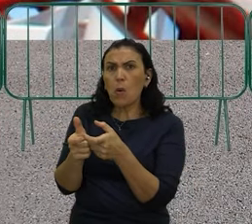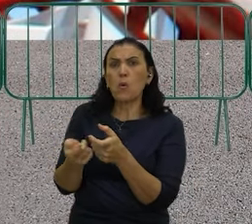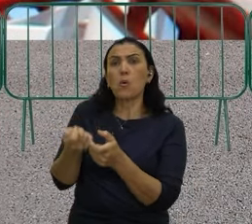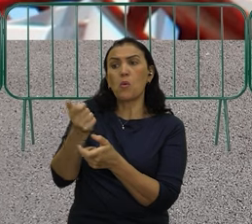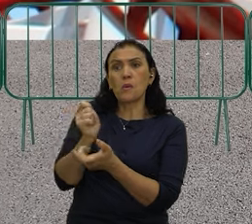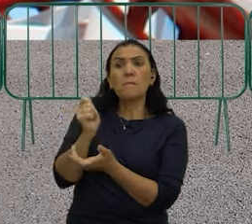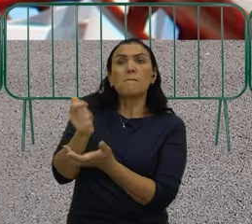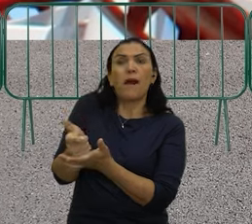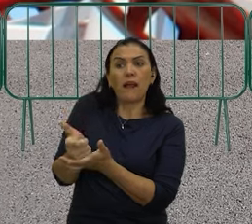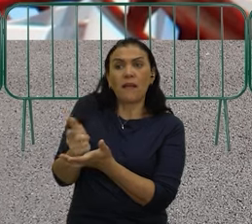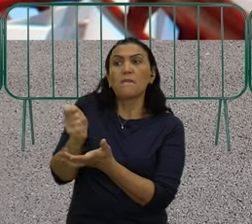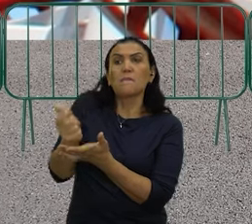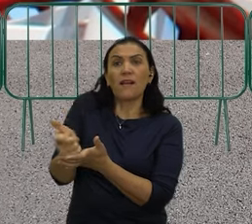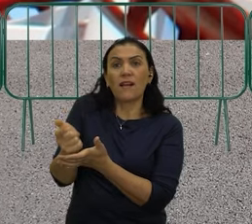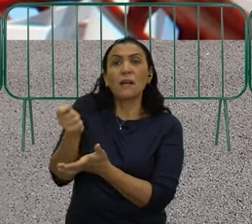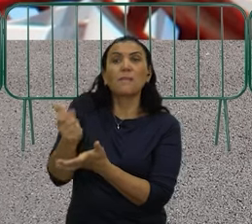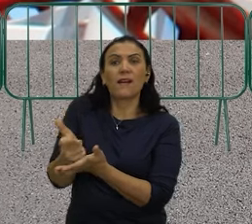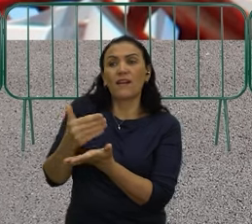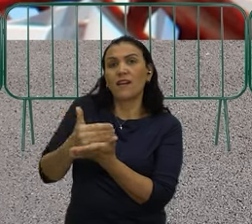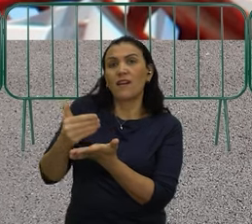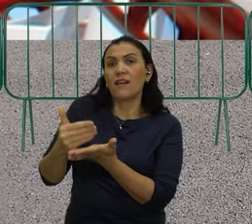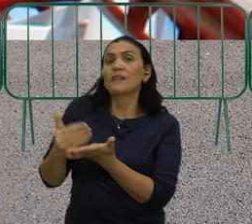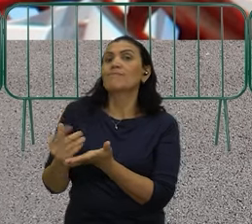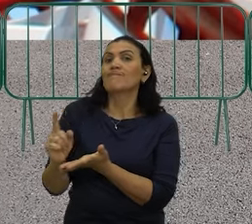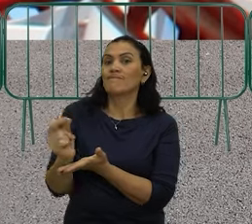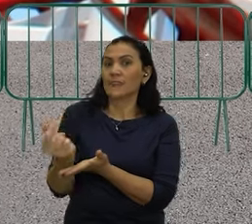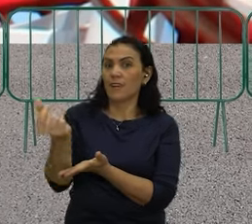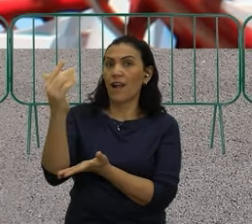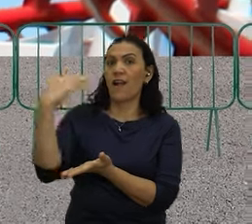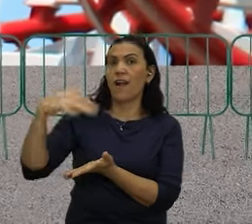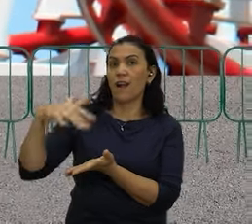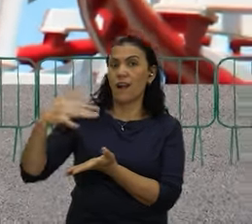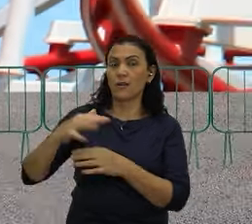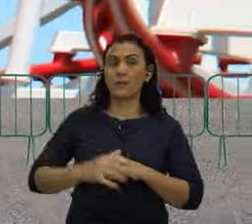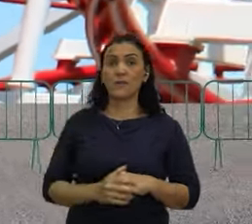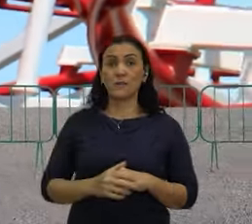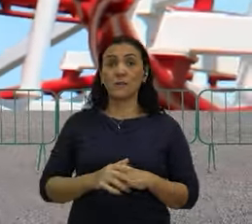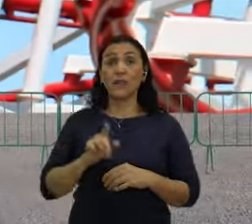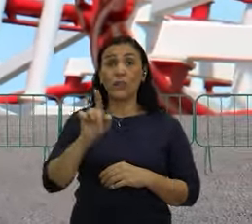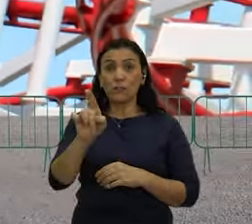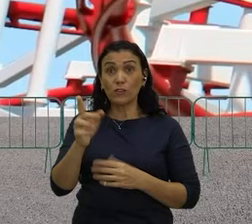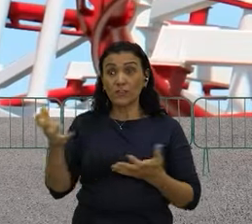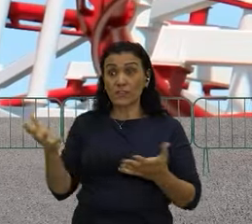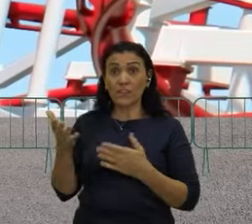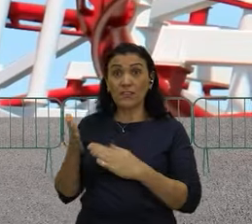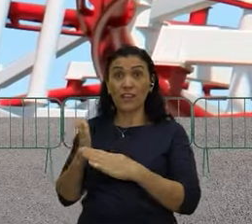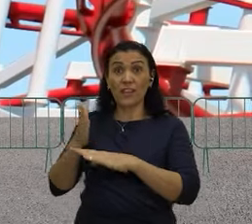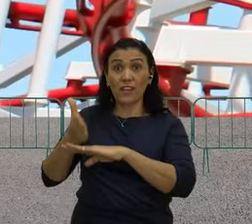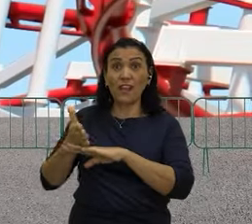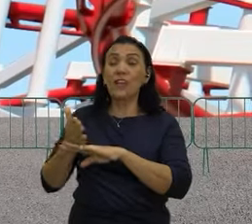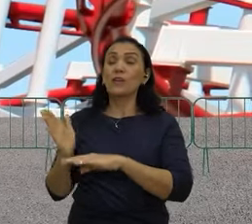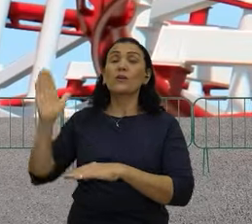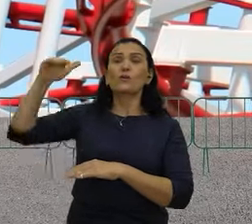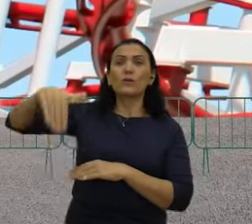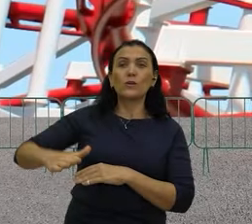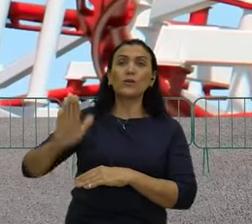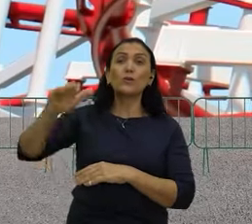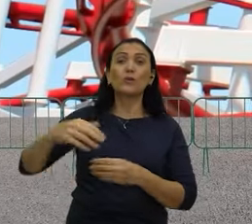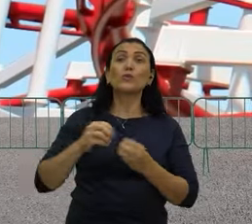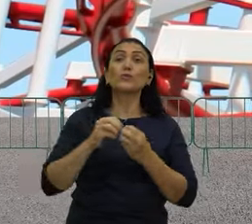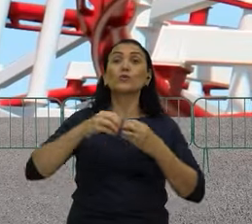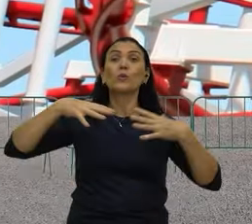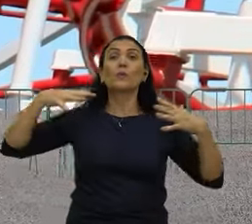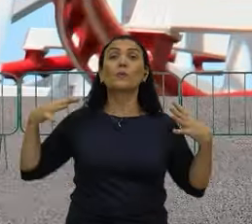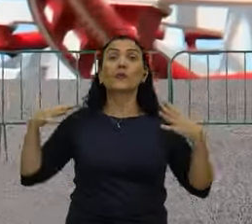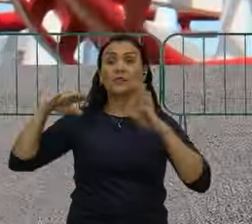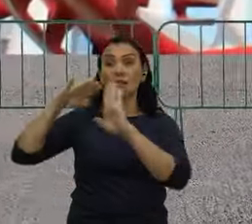ainda paga um extra, que é a mensalidade. Nada baratas, né não? Só que aí, na sua vez de brincar na montanha-russa, vem a